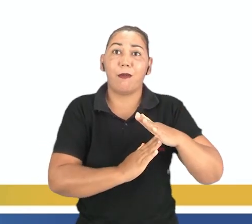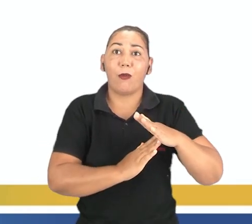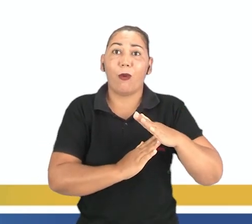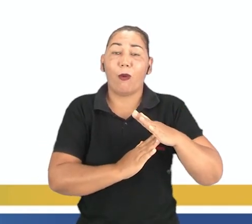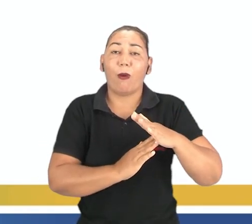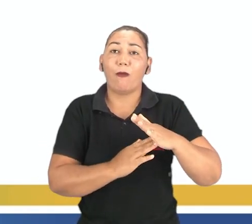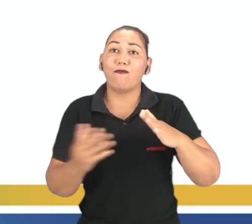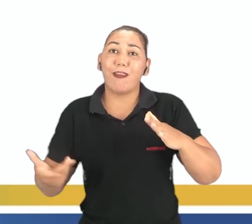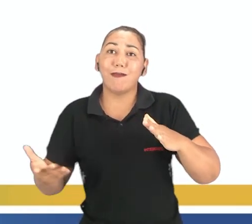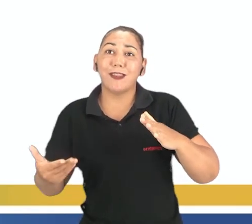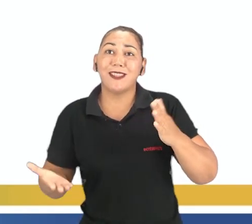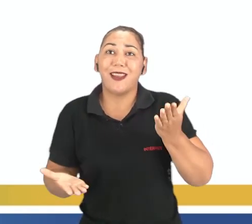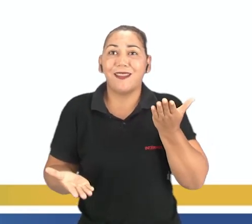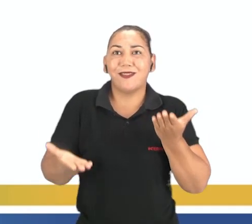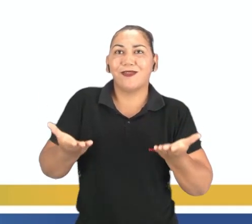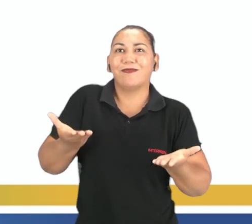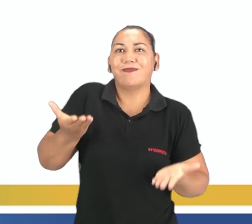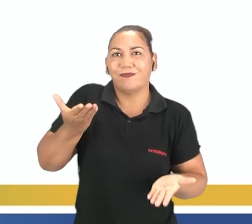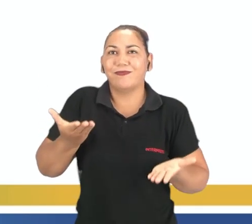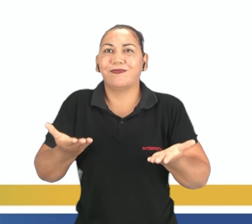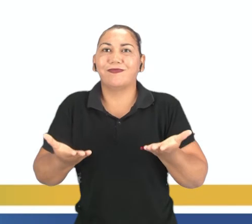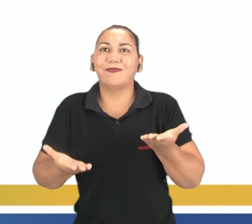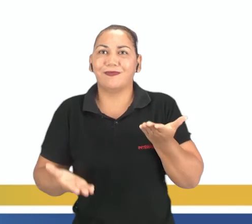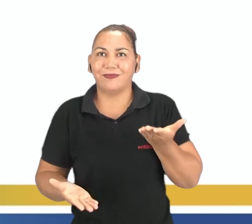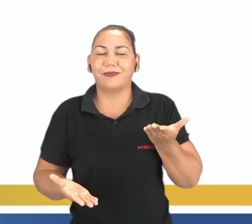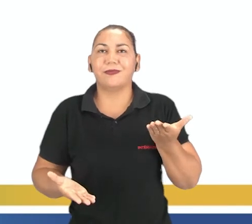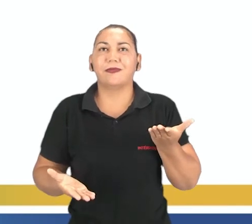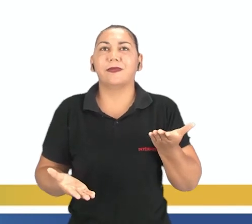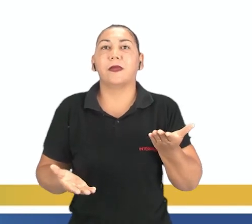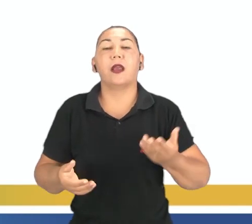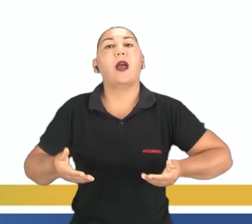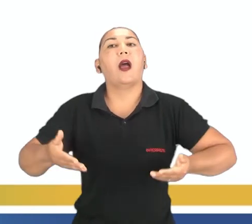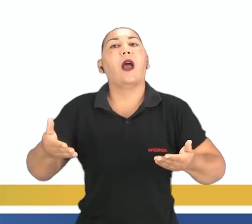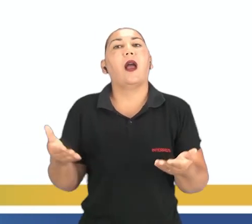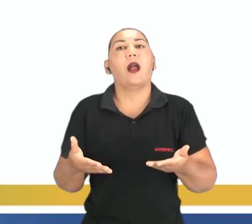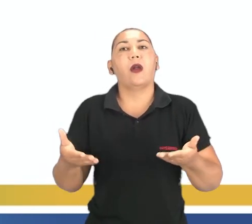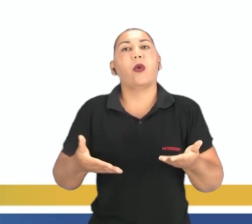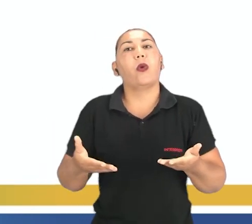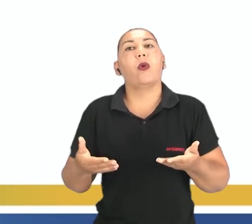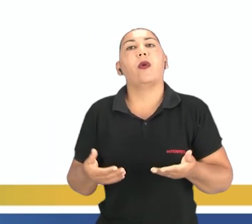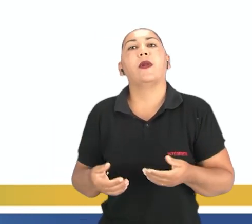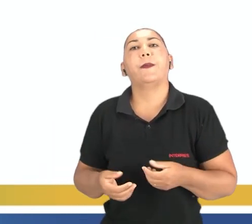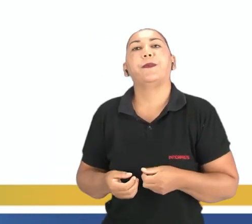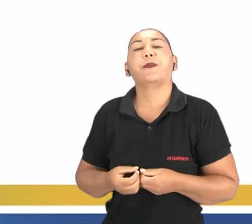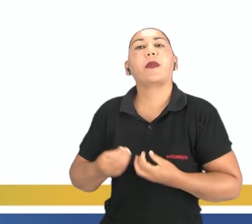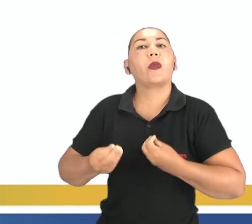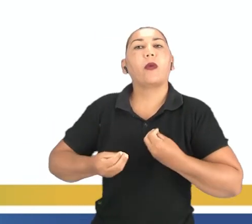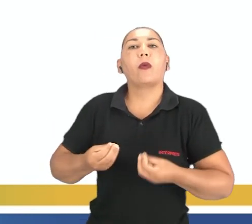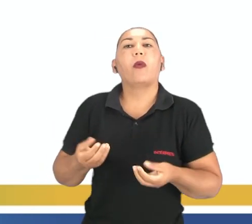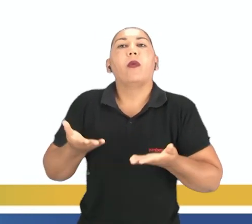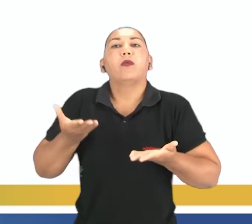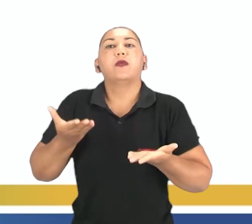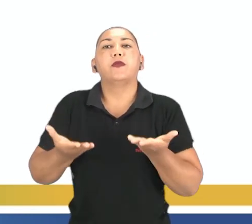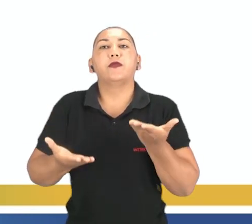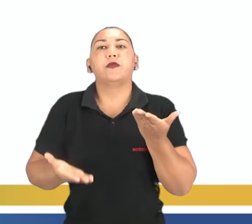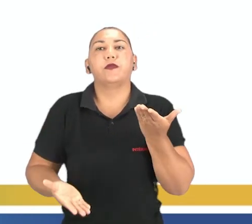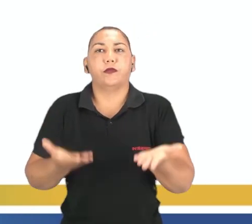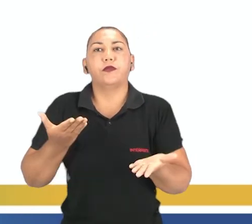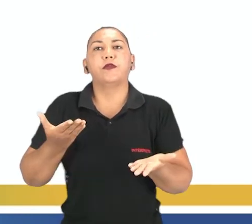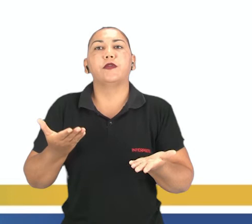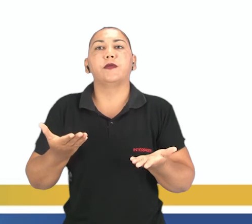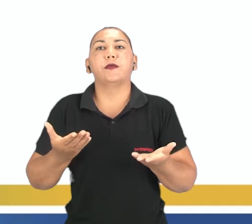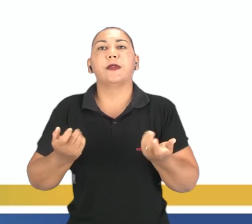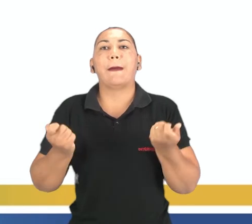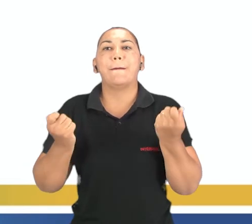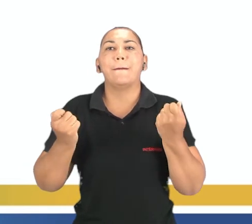digo que essas grandezas são inversamente proporcionais. Então, agora, como elas são inversamente proporcionais, nós vamos precisar inverter